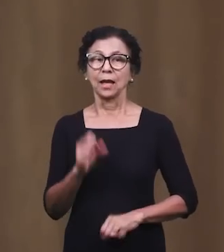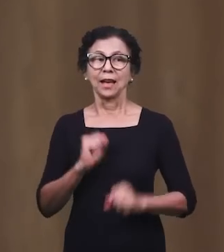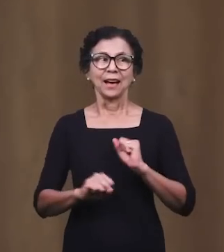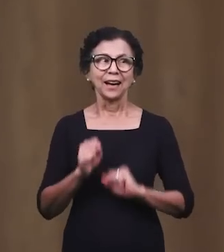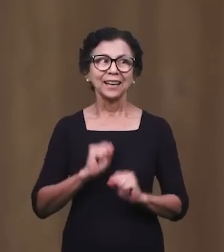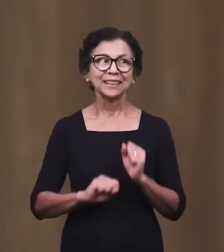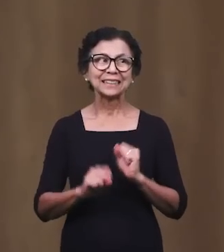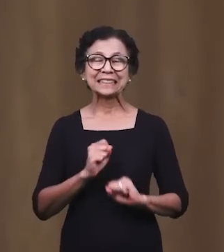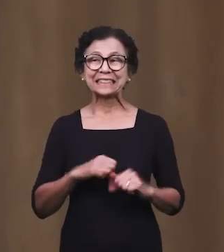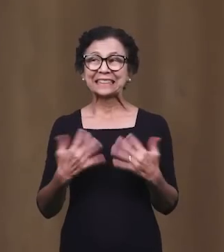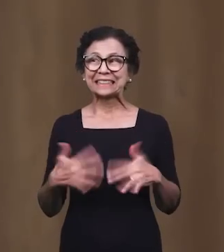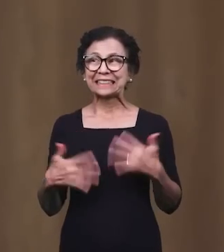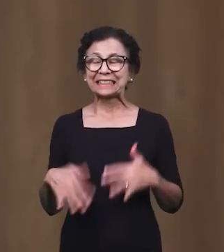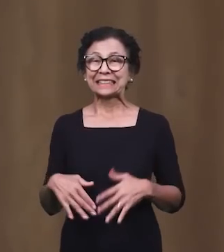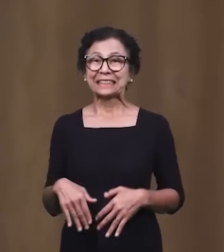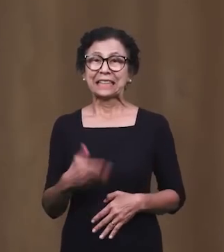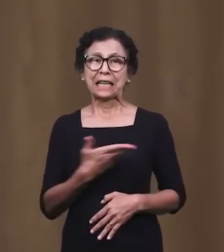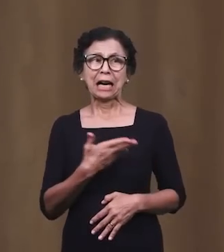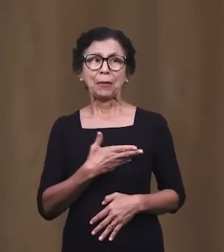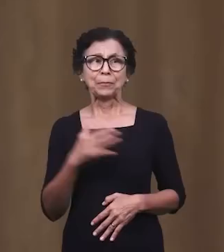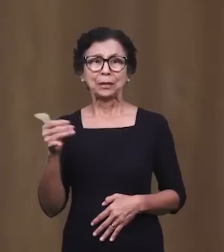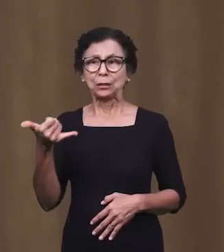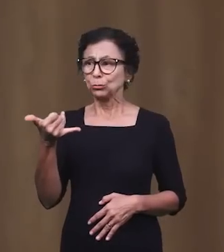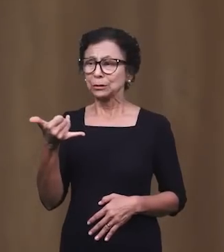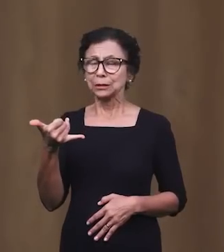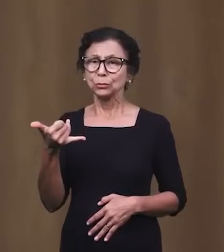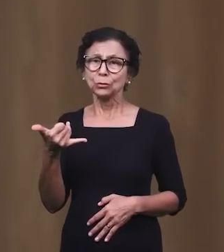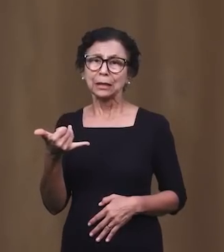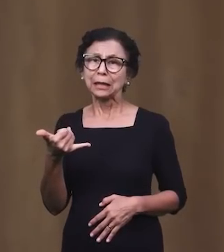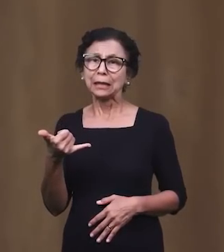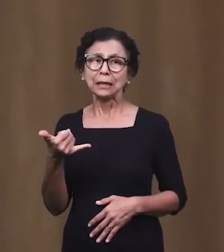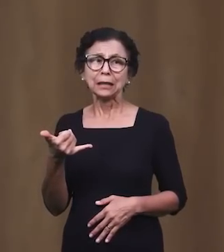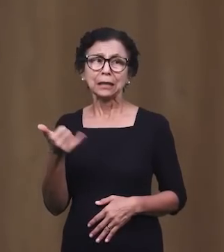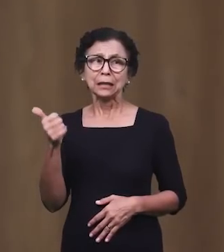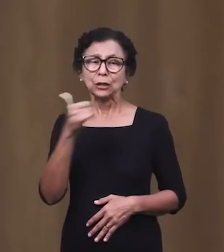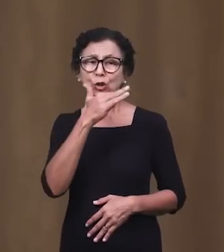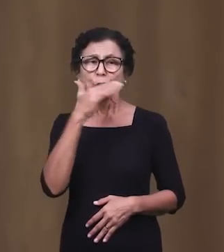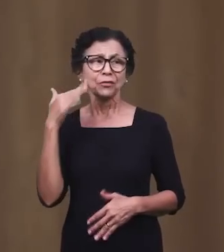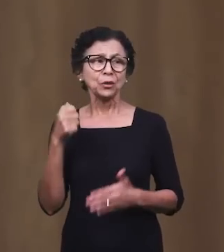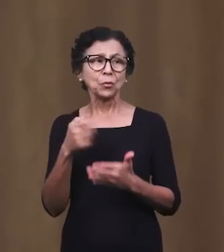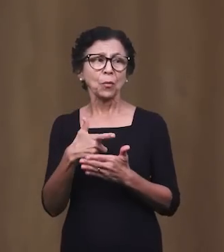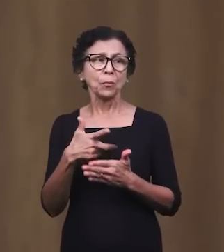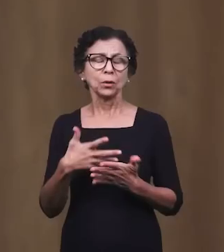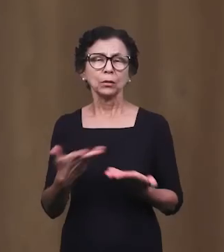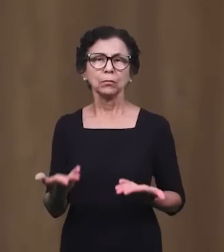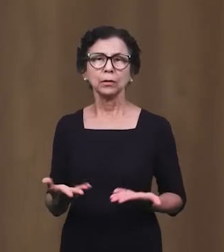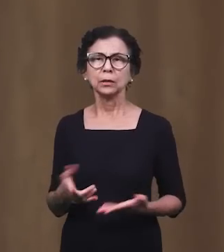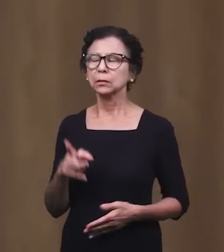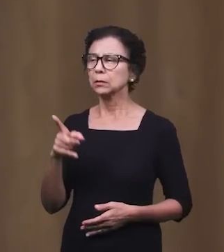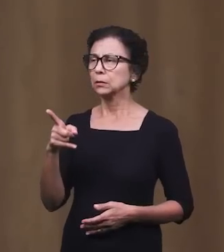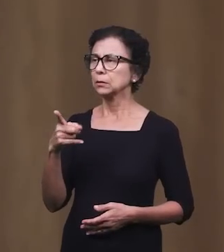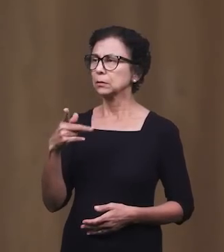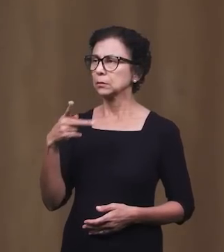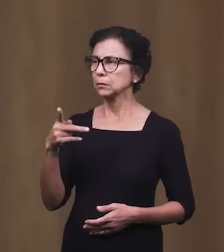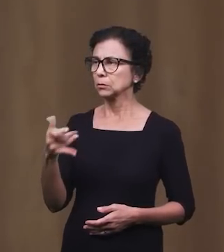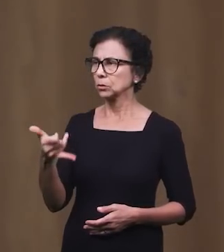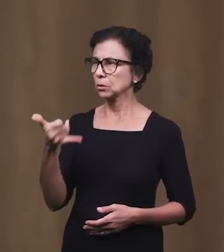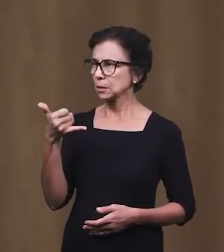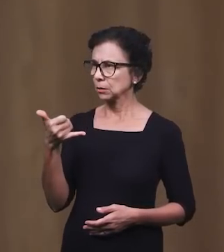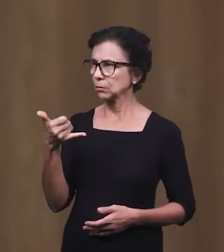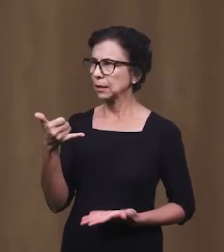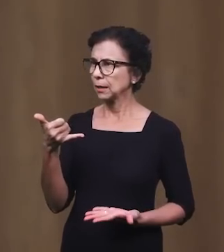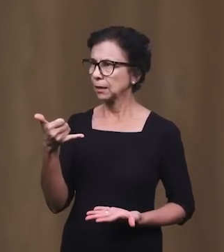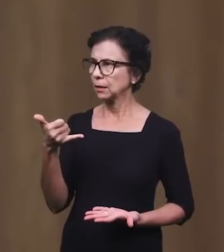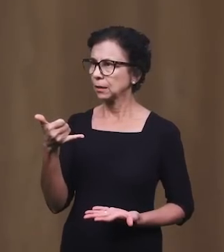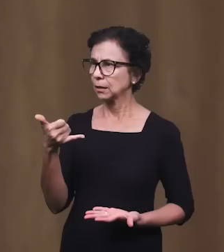meus amigos trocaram de celular. Não tem problema, o seu celular está ótimo, está funcionando, você consegue ligar para as pessoas que você mais